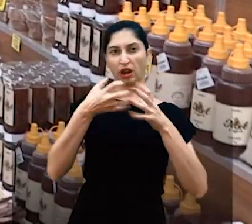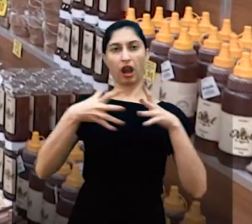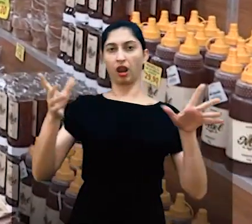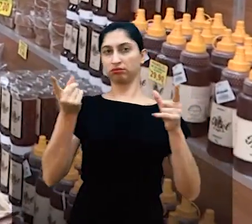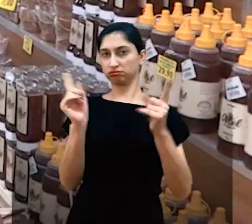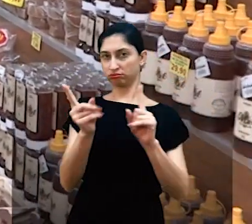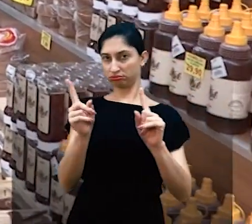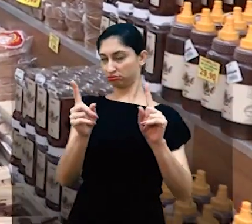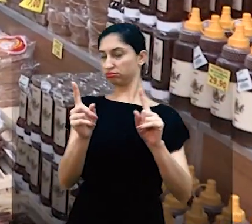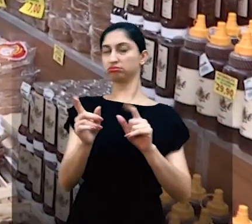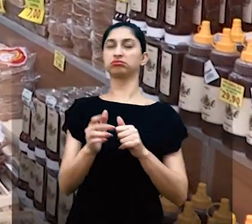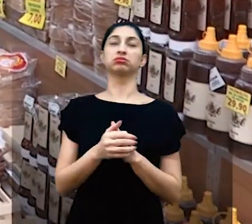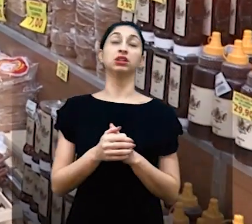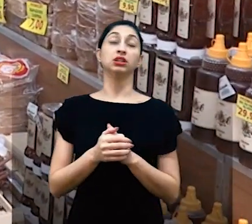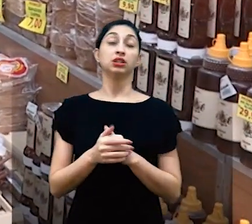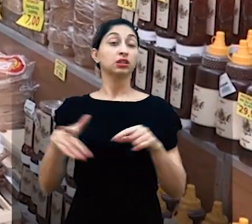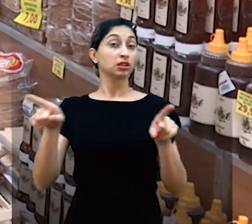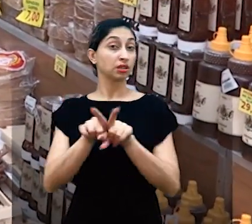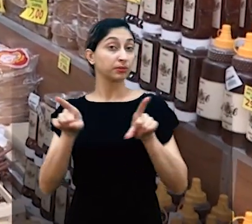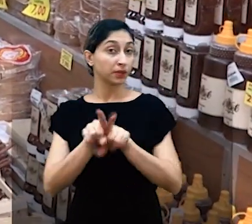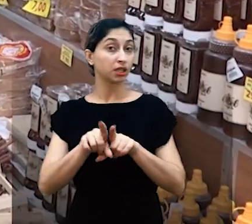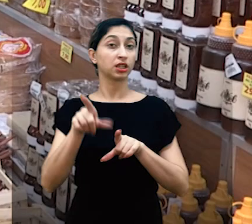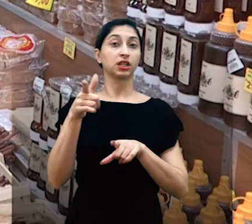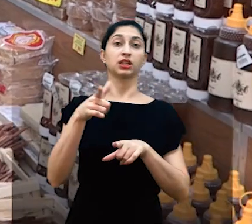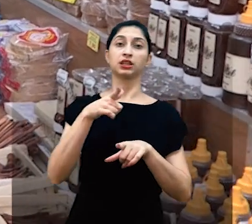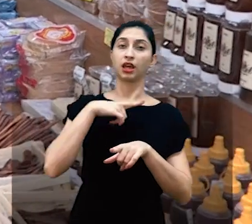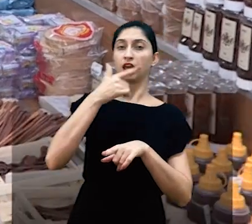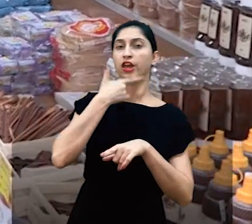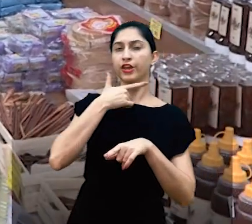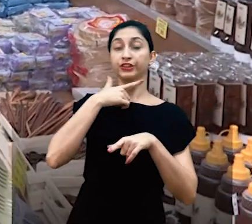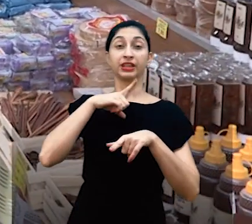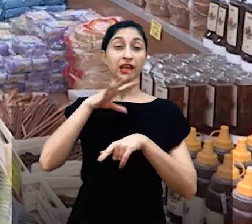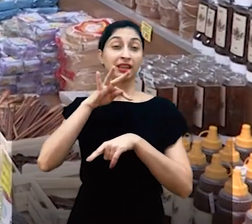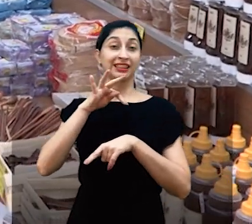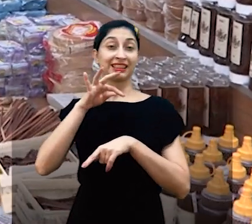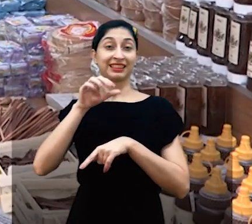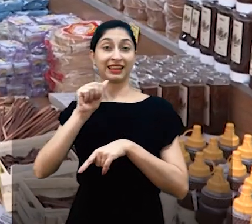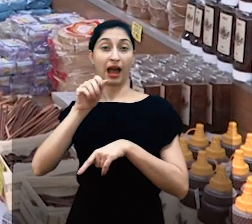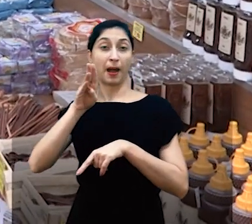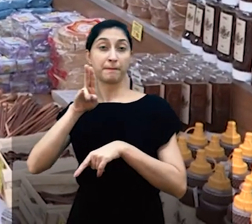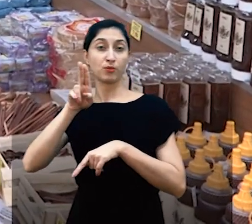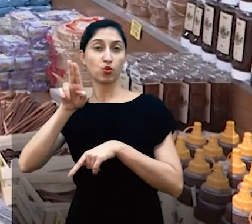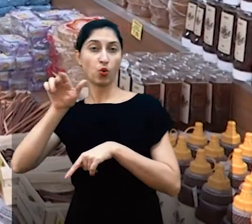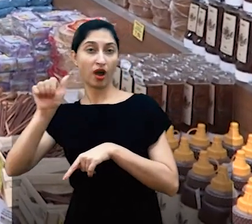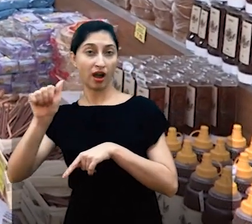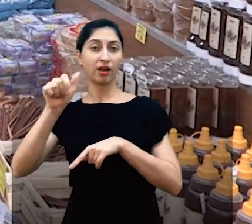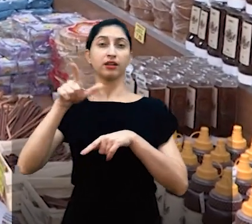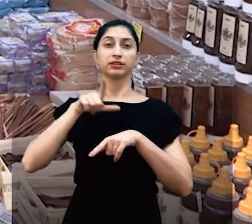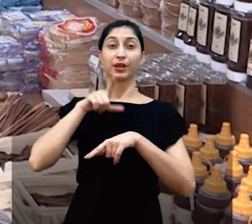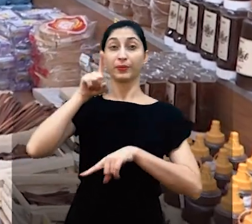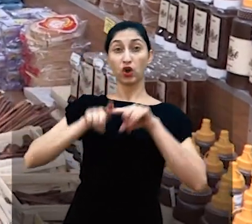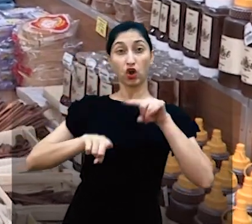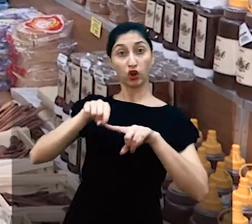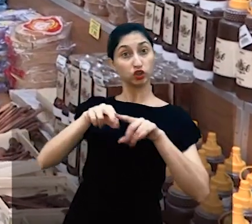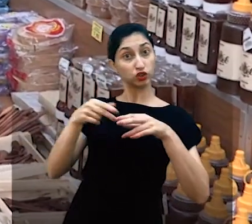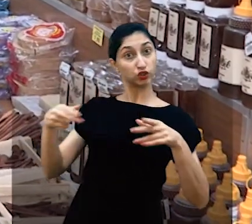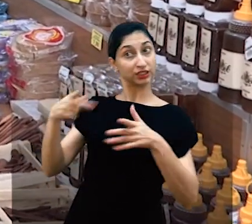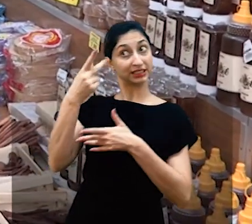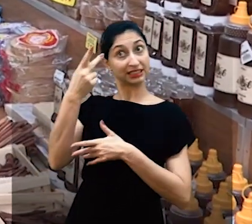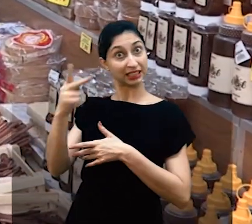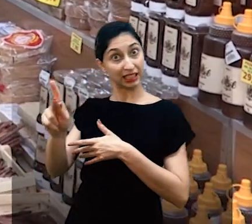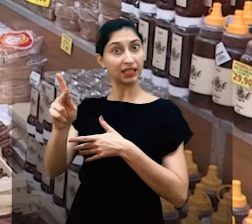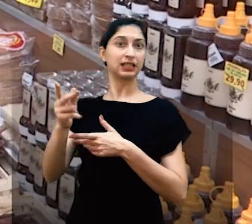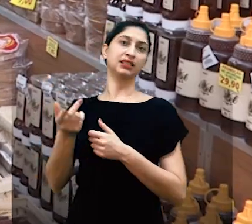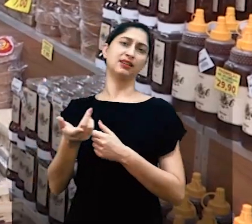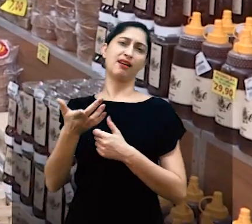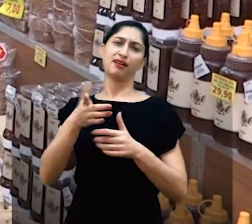um diferenciado, que eles montam tábuas e tudo, e essas tábuas que eles montam aqui, tudo com produto deles mesmo. Então, o